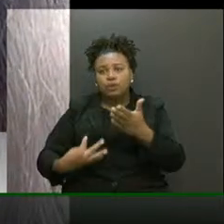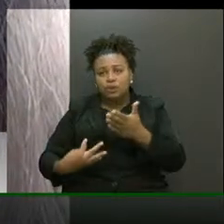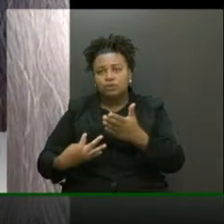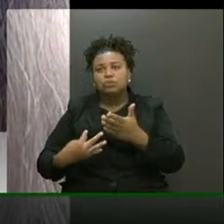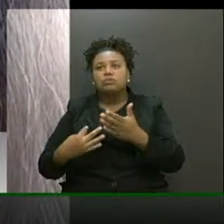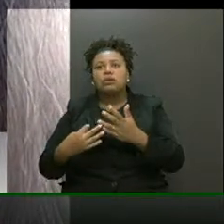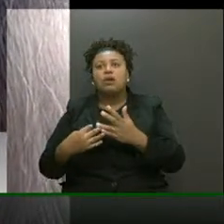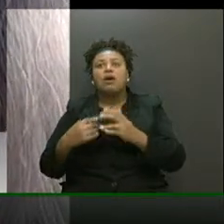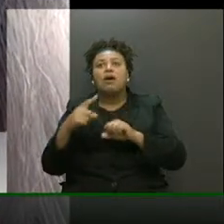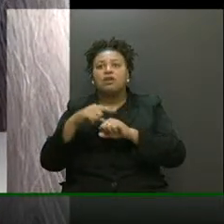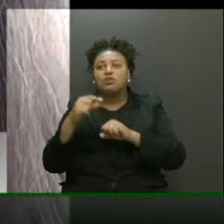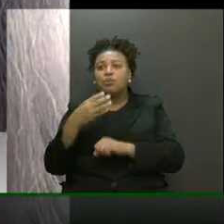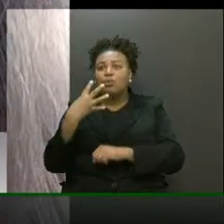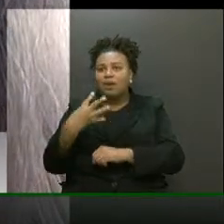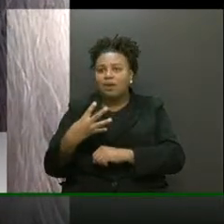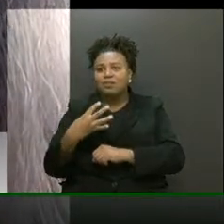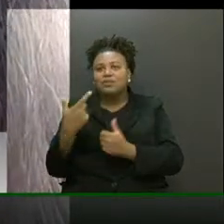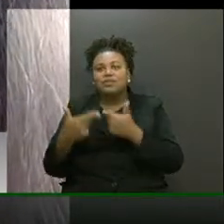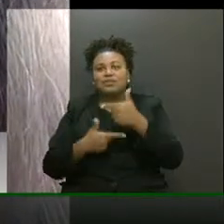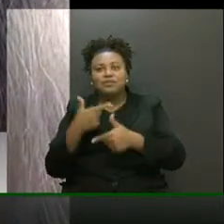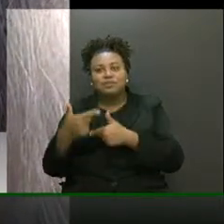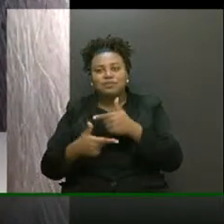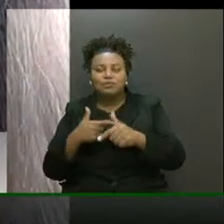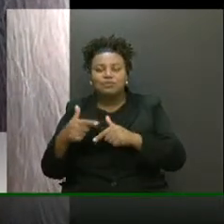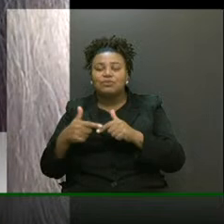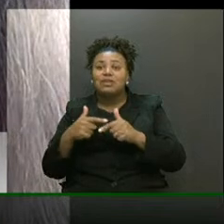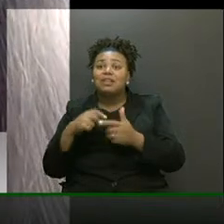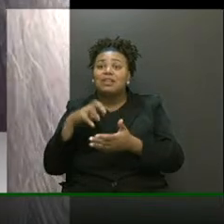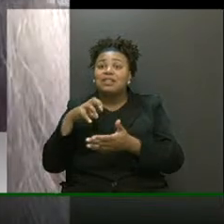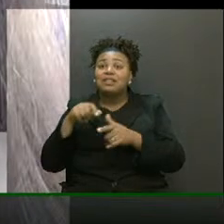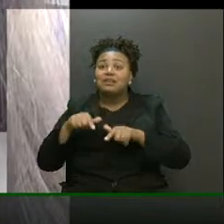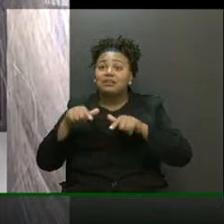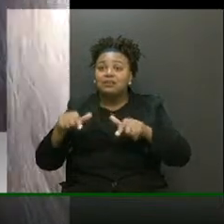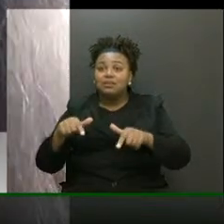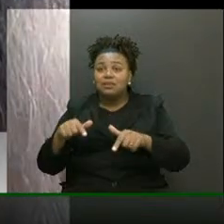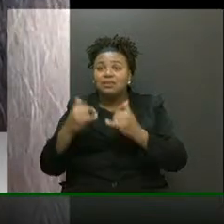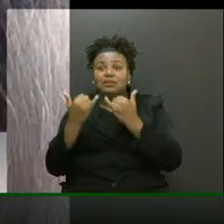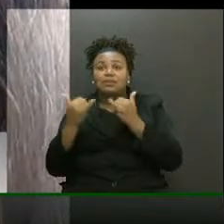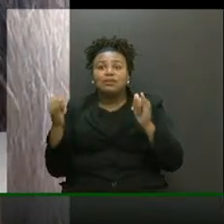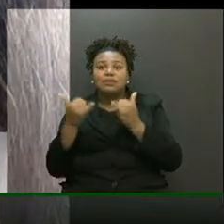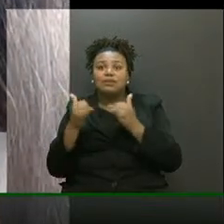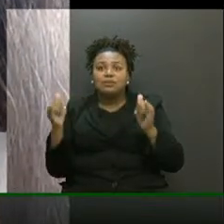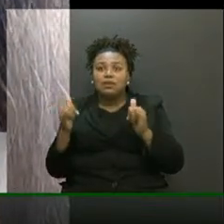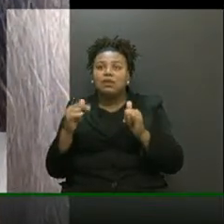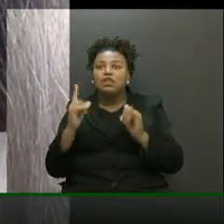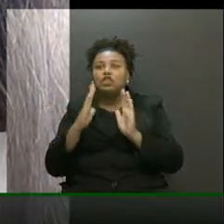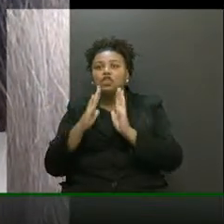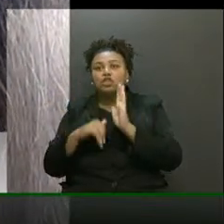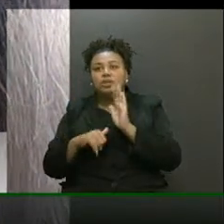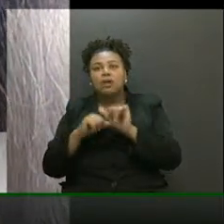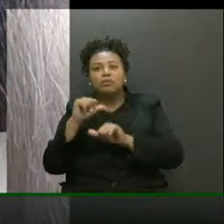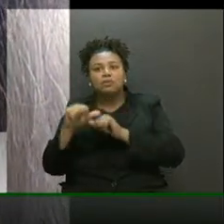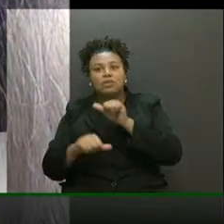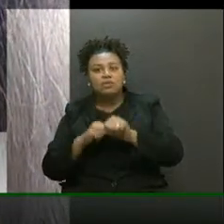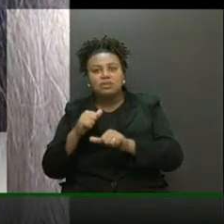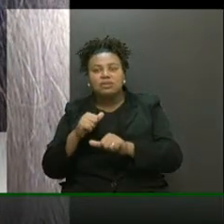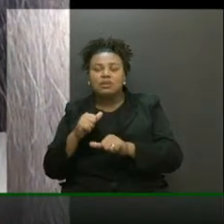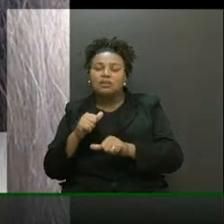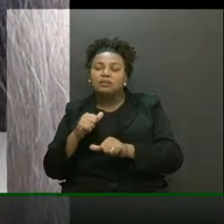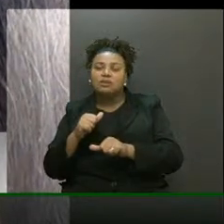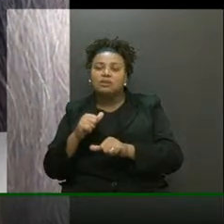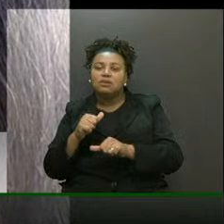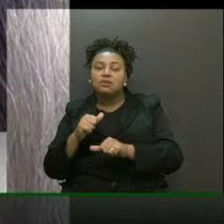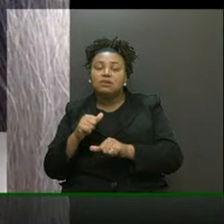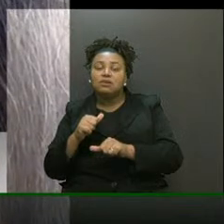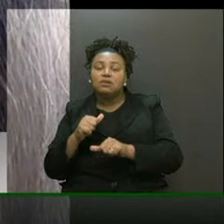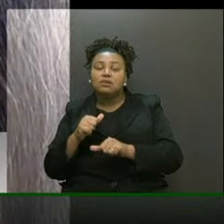Título 4º, serviço de trânsito, item 1, expedição, registro, licenciamento físico e eletrônico. Fica suprimida a alteração